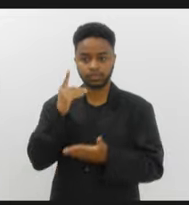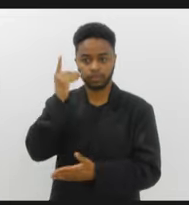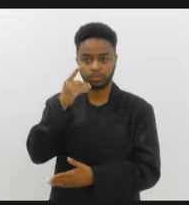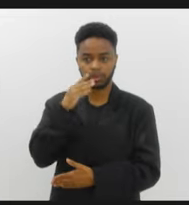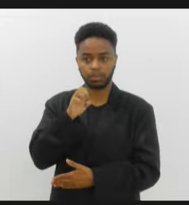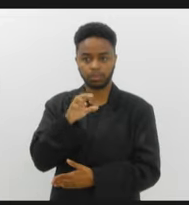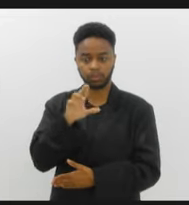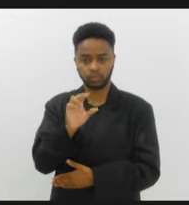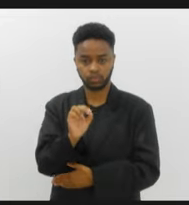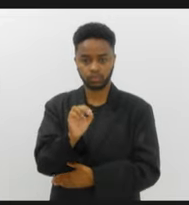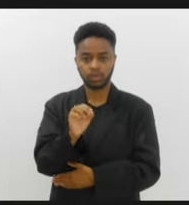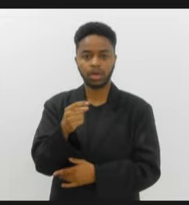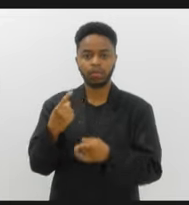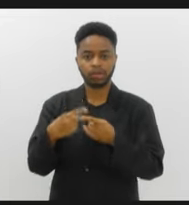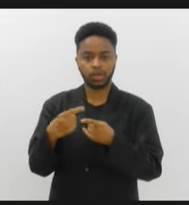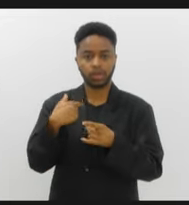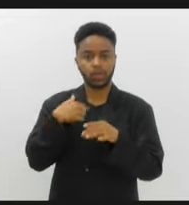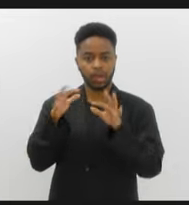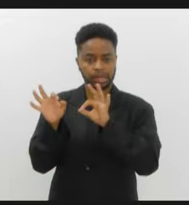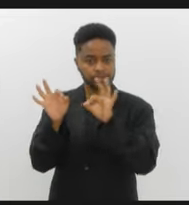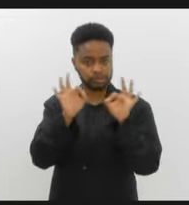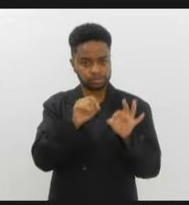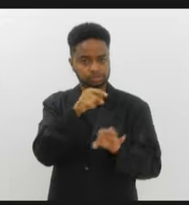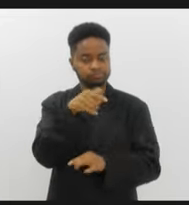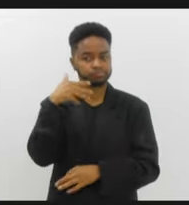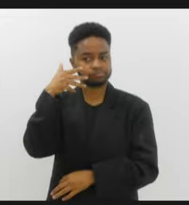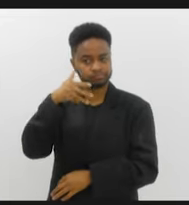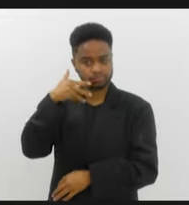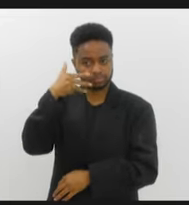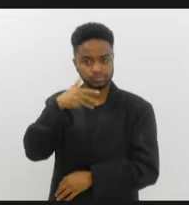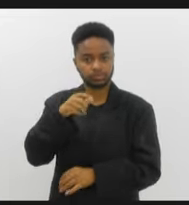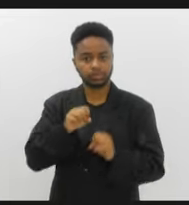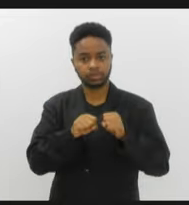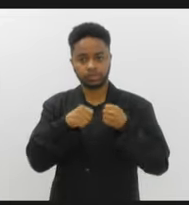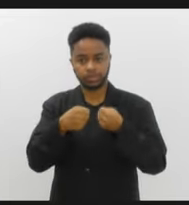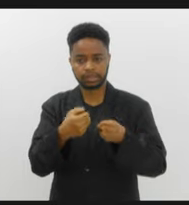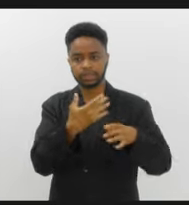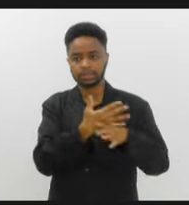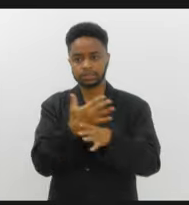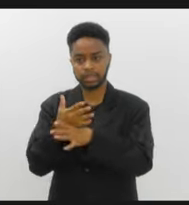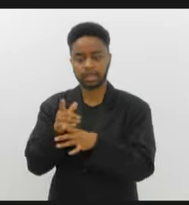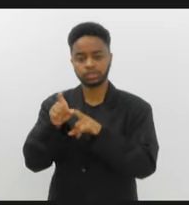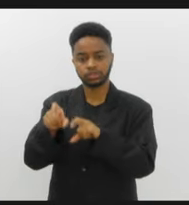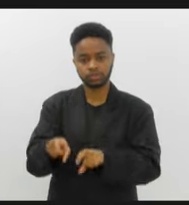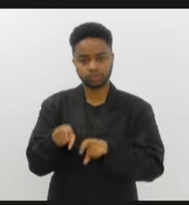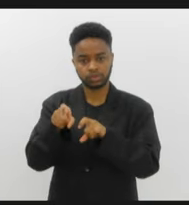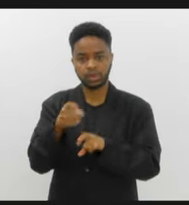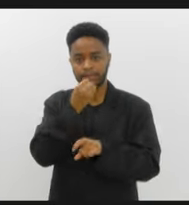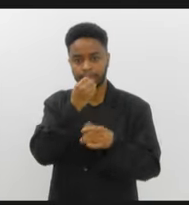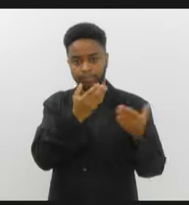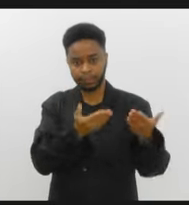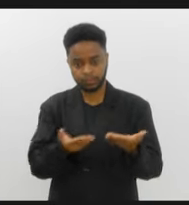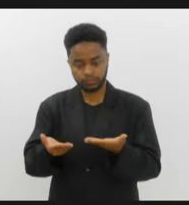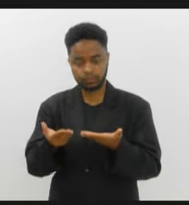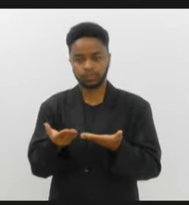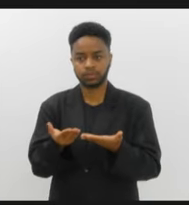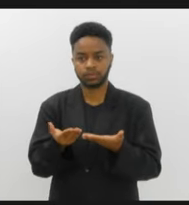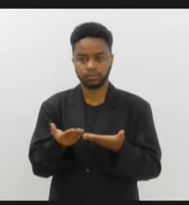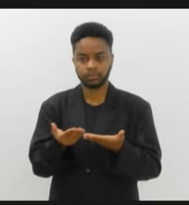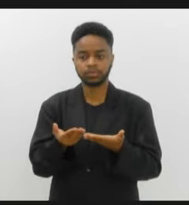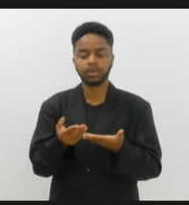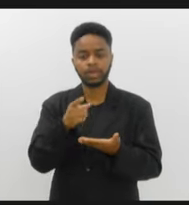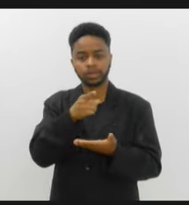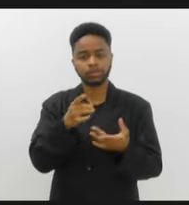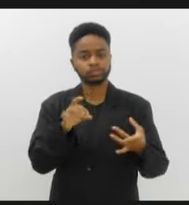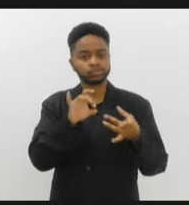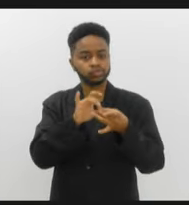Bruno. Escutei aqui atentamente a sua fala em defesa das cidades do interior. Seja bem-vindo, vai ser mais um